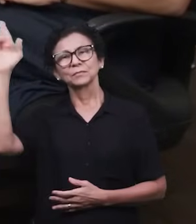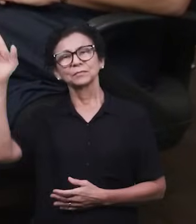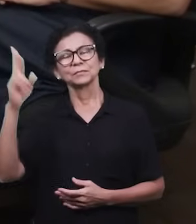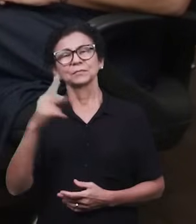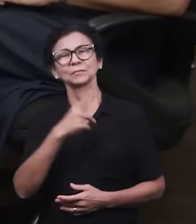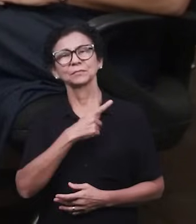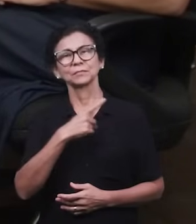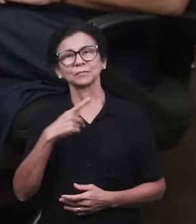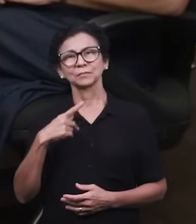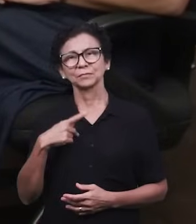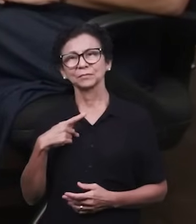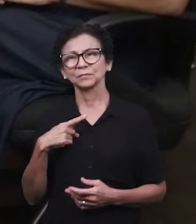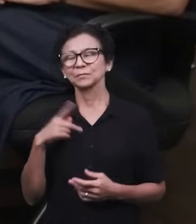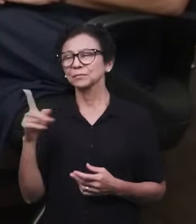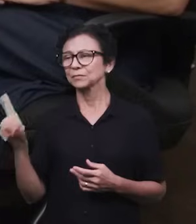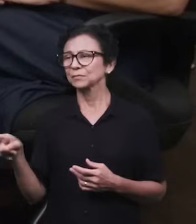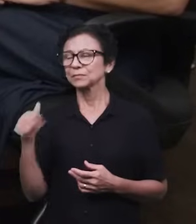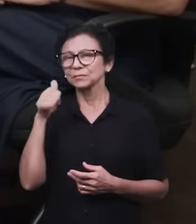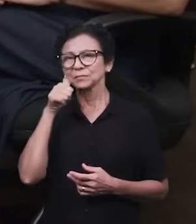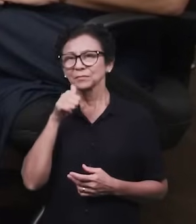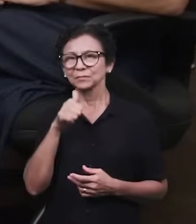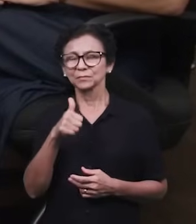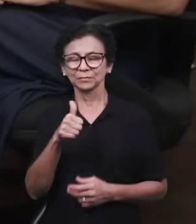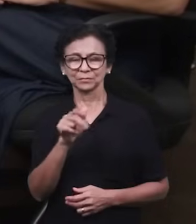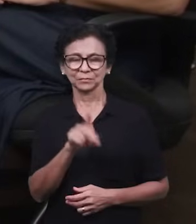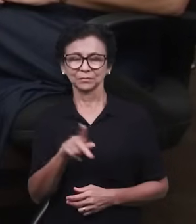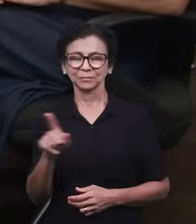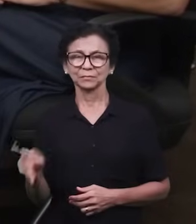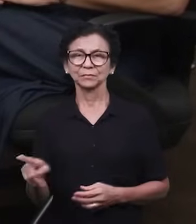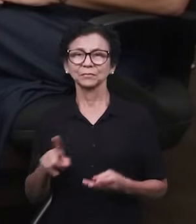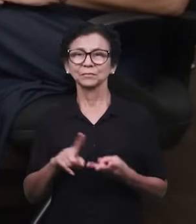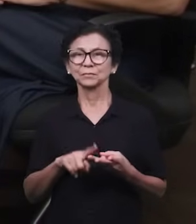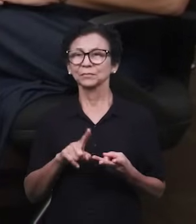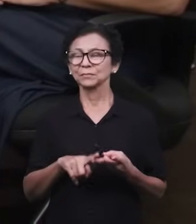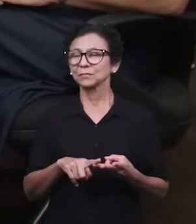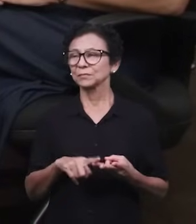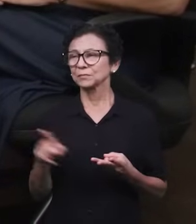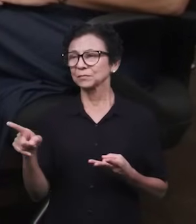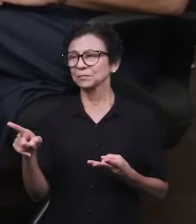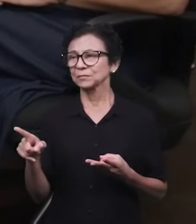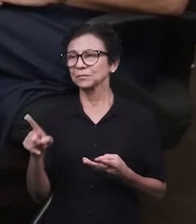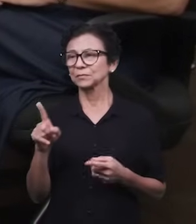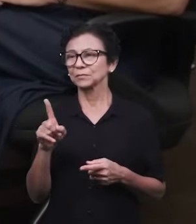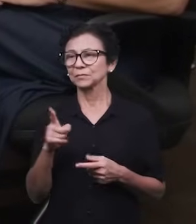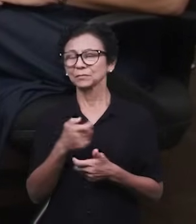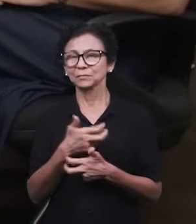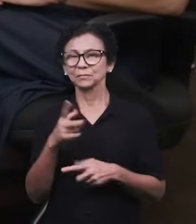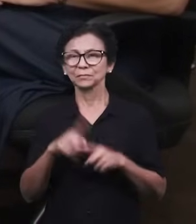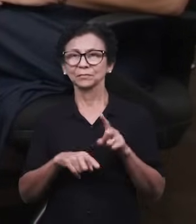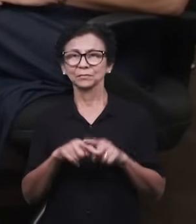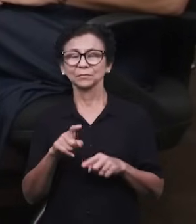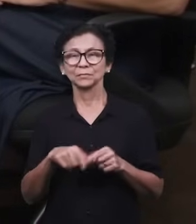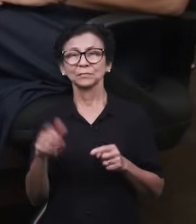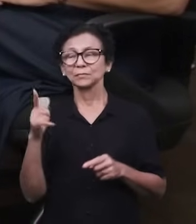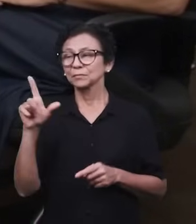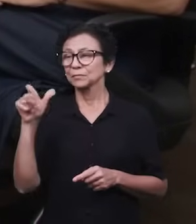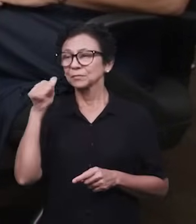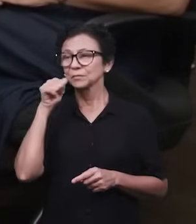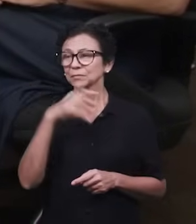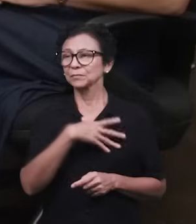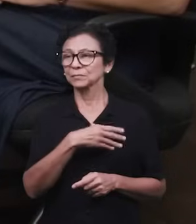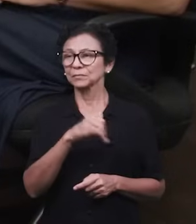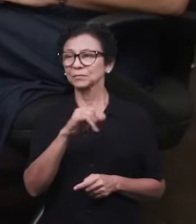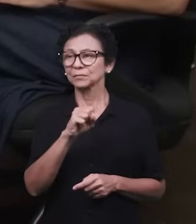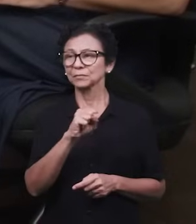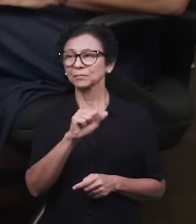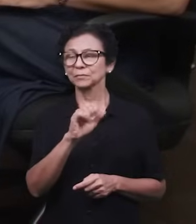do Senhor, né? O pastor, a irmã é professora, a Sara também já instrumentista, né? A outra, Isabela,